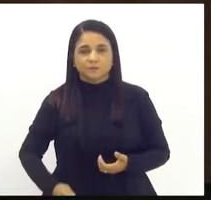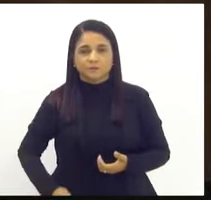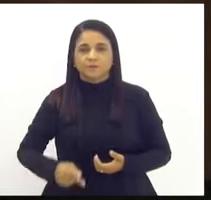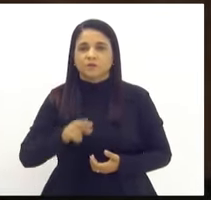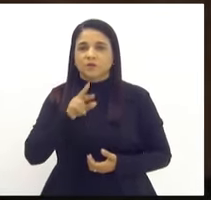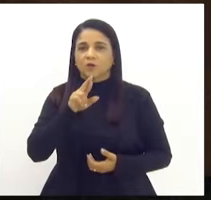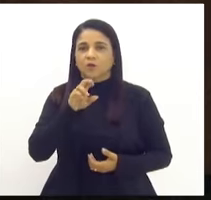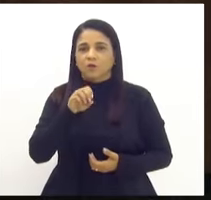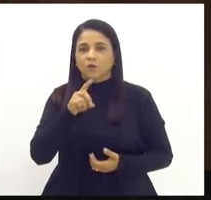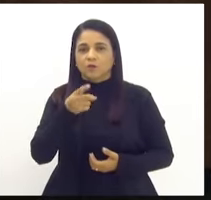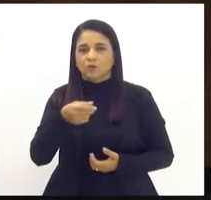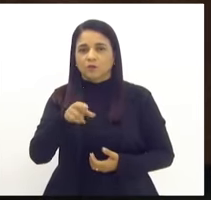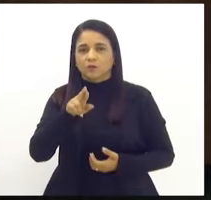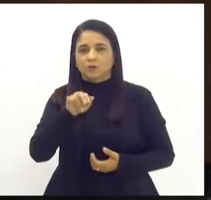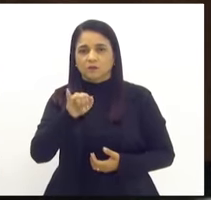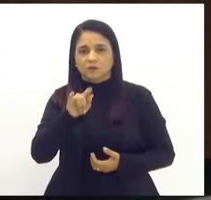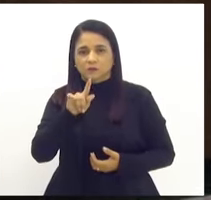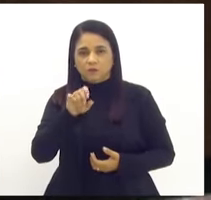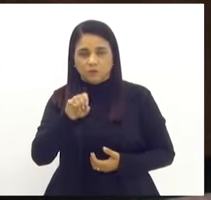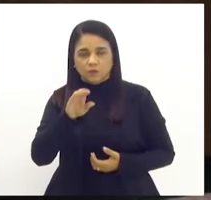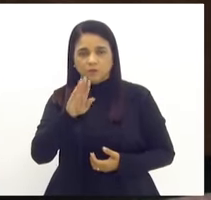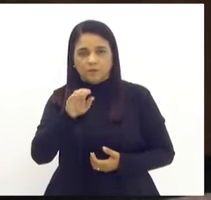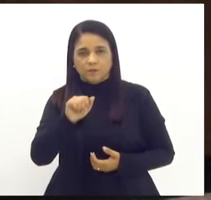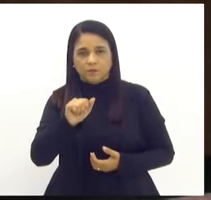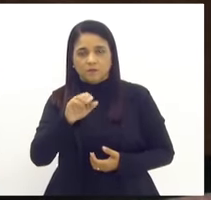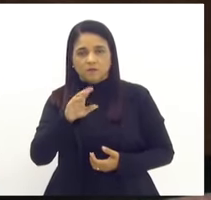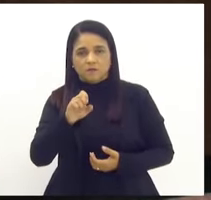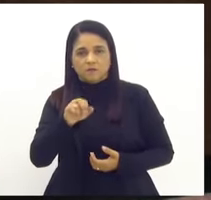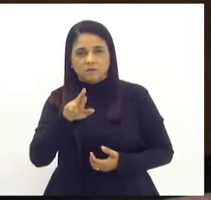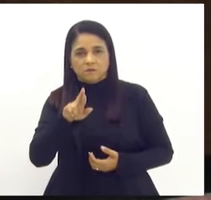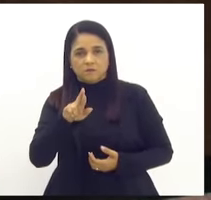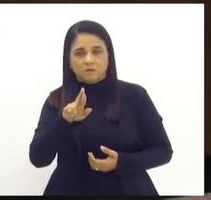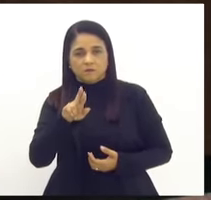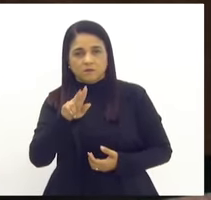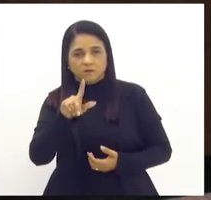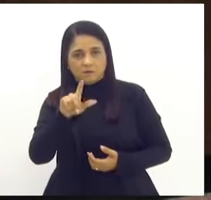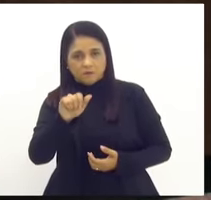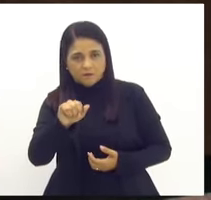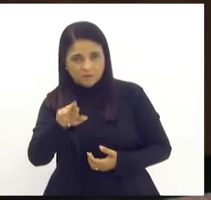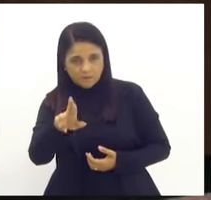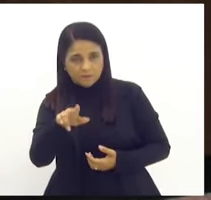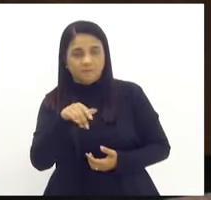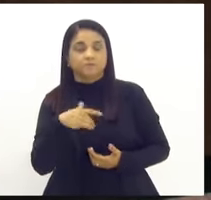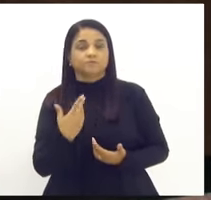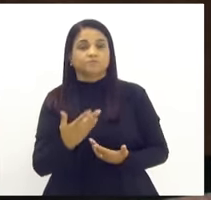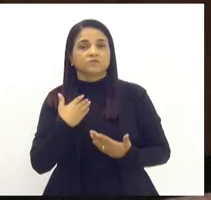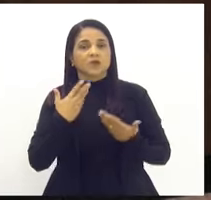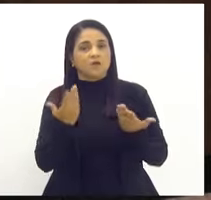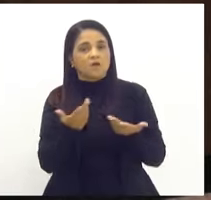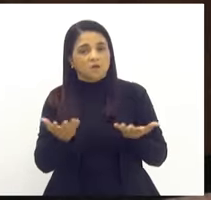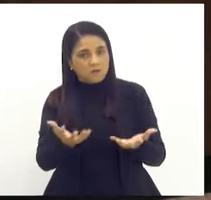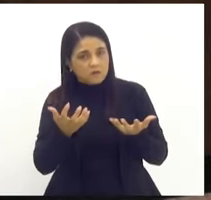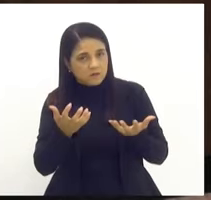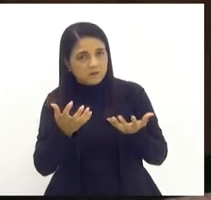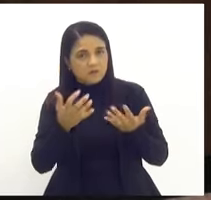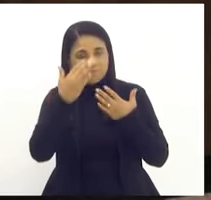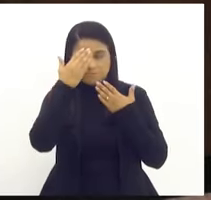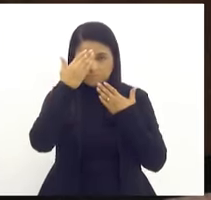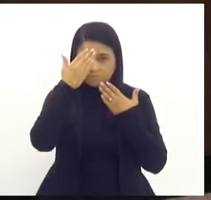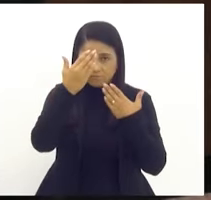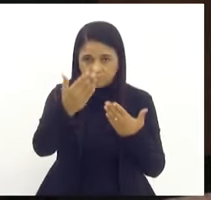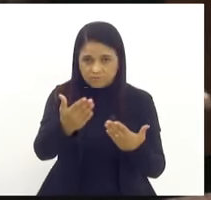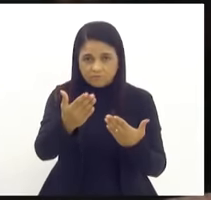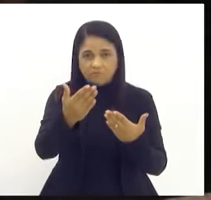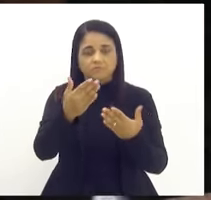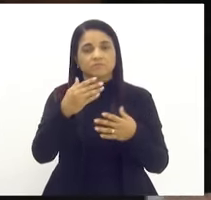democrático Rodrigo Bacelar eu queria aqui publicamente fazer um agradecimento a